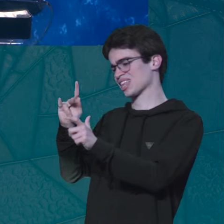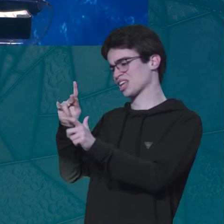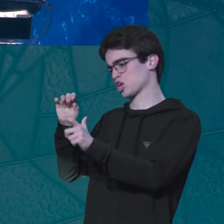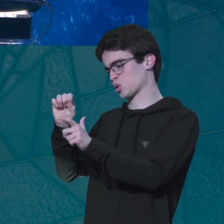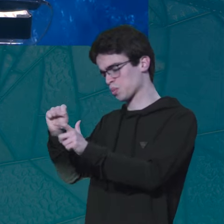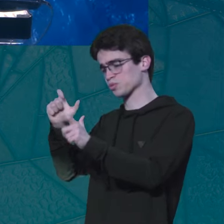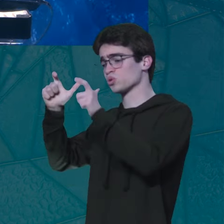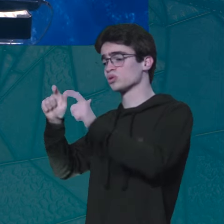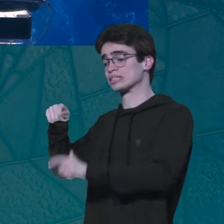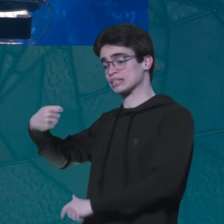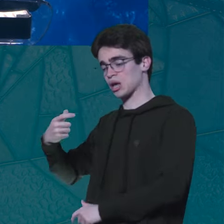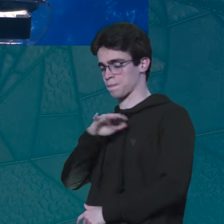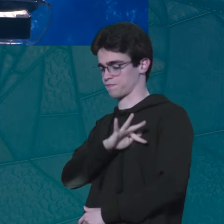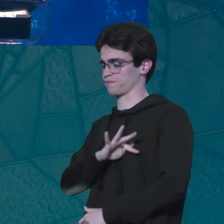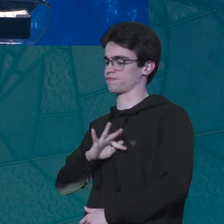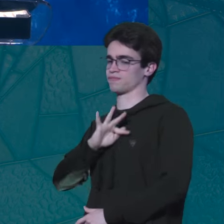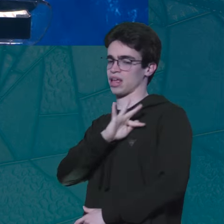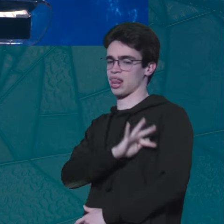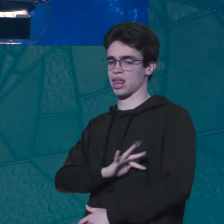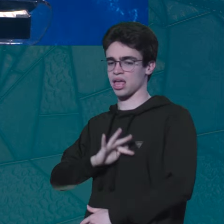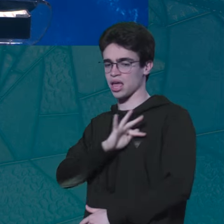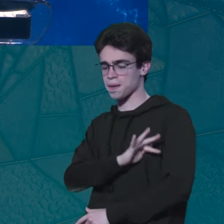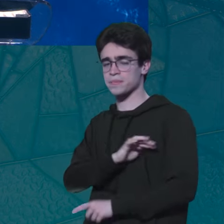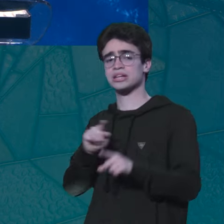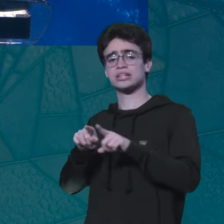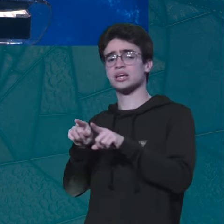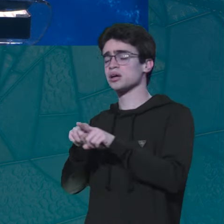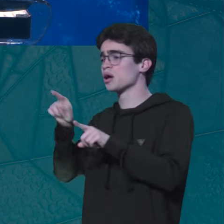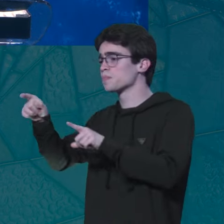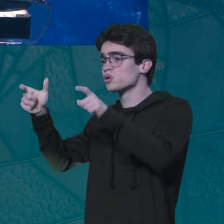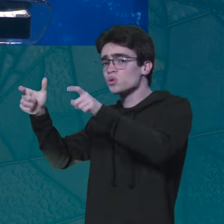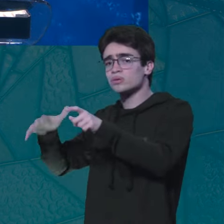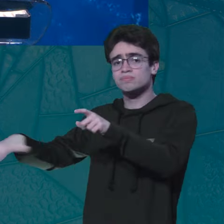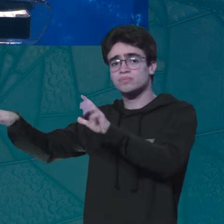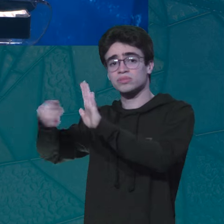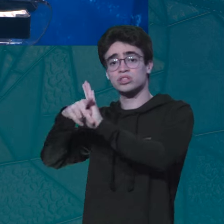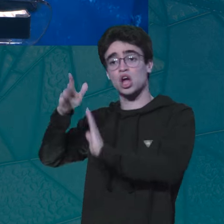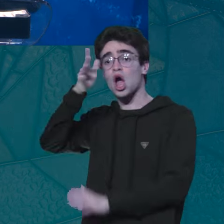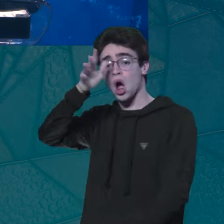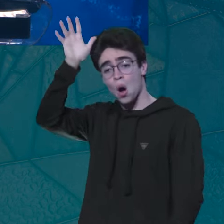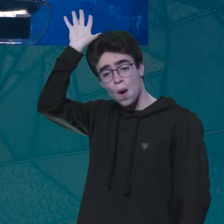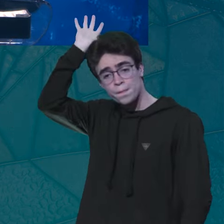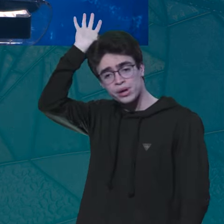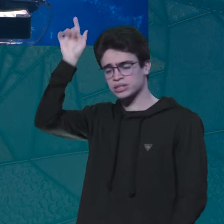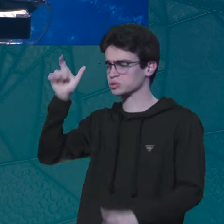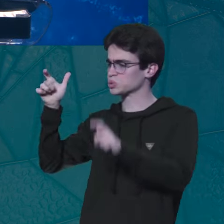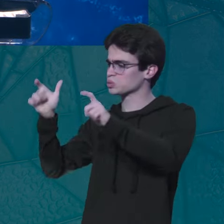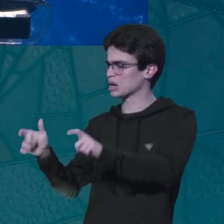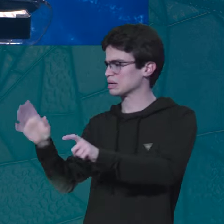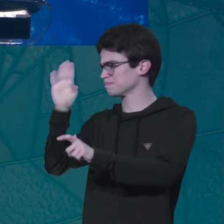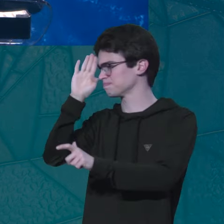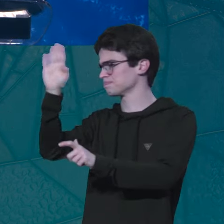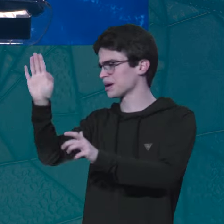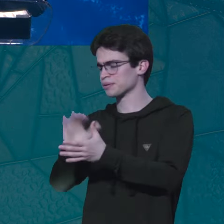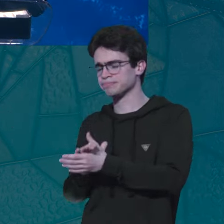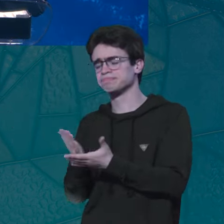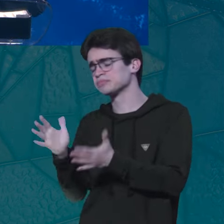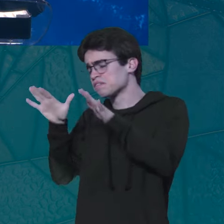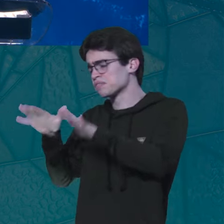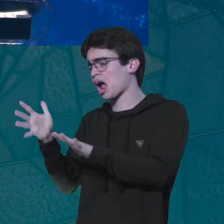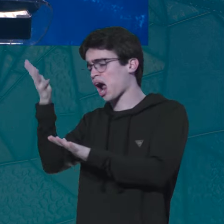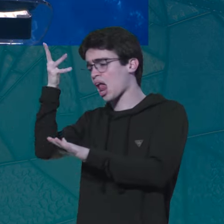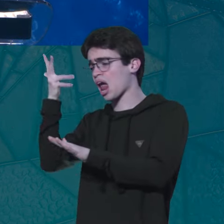romana e a principal cidade daquele distrito. Ali ficamos vários dias. No sábado, saímos